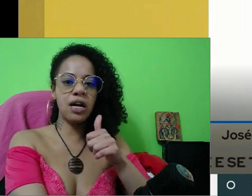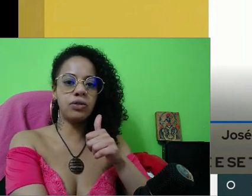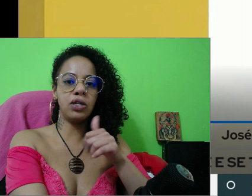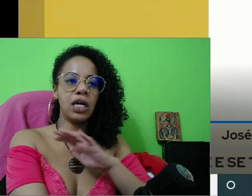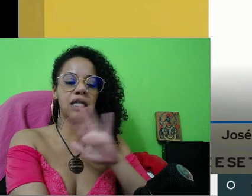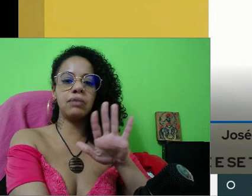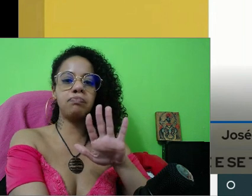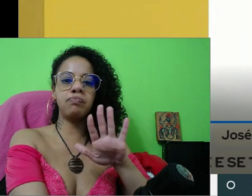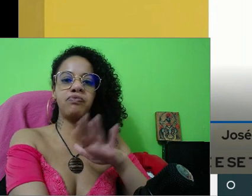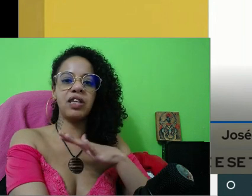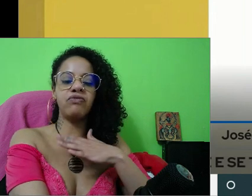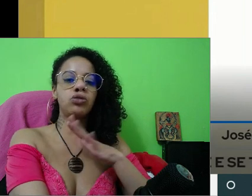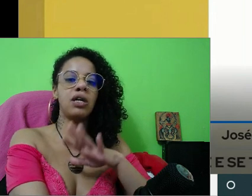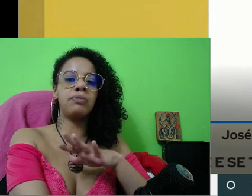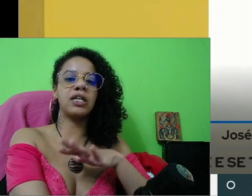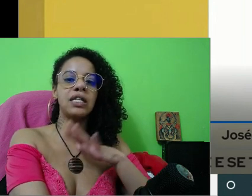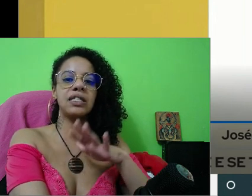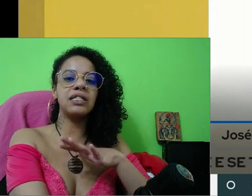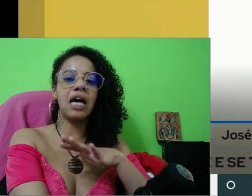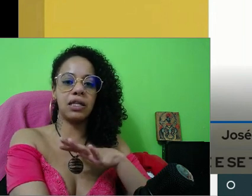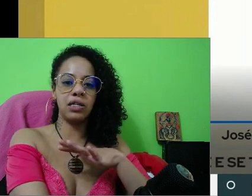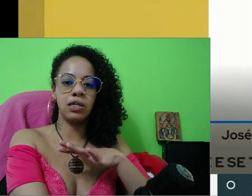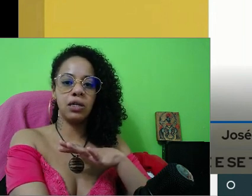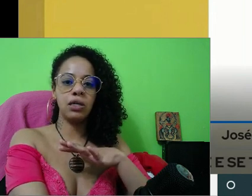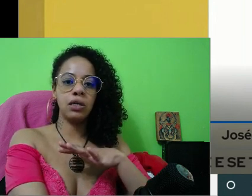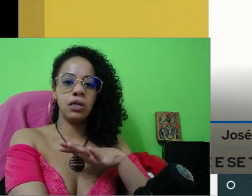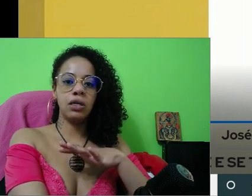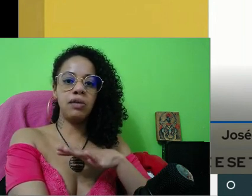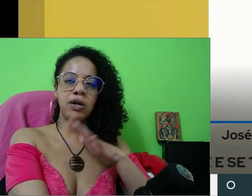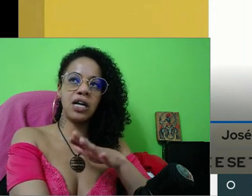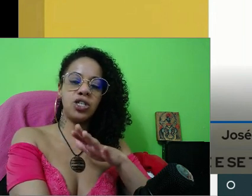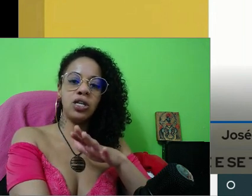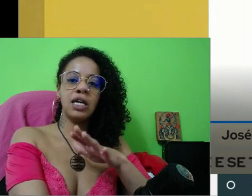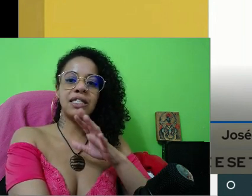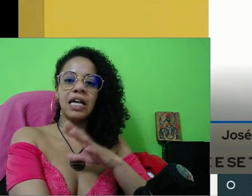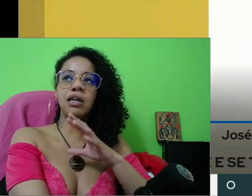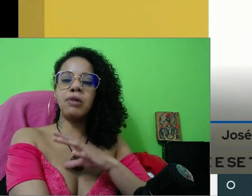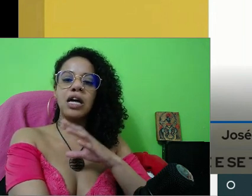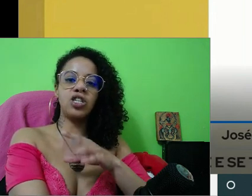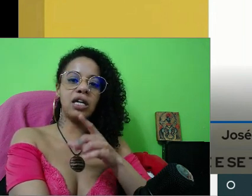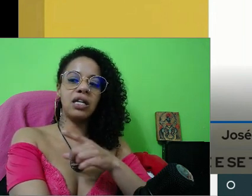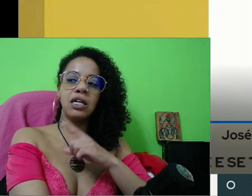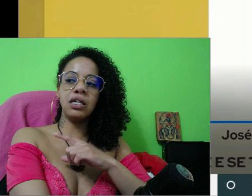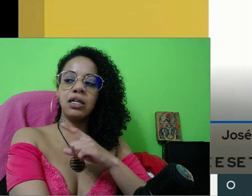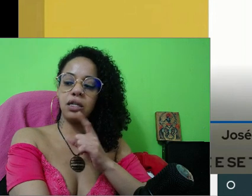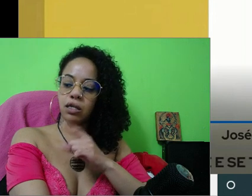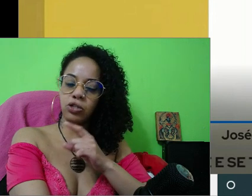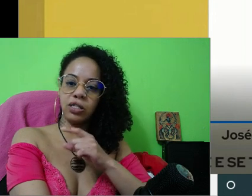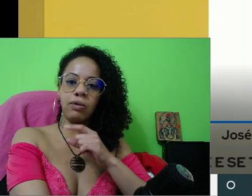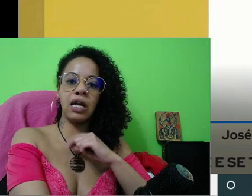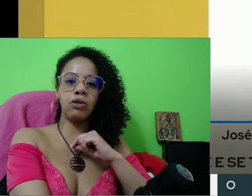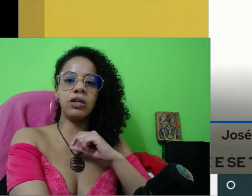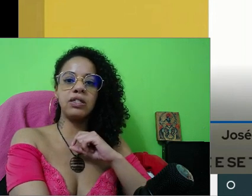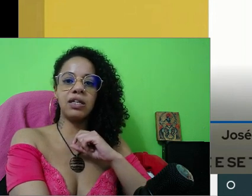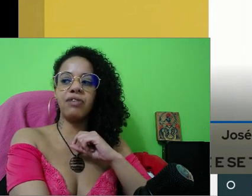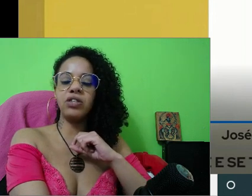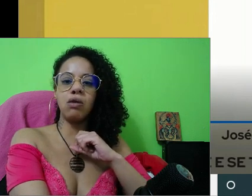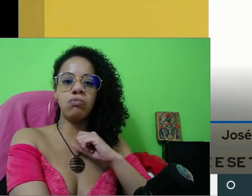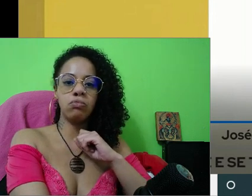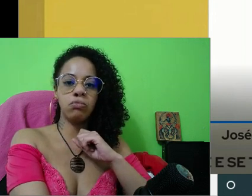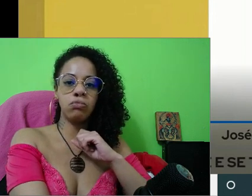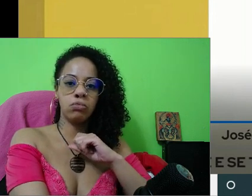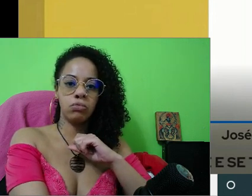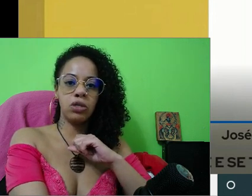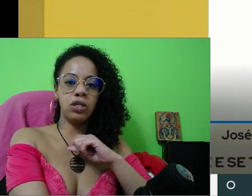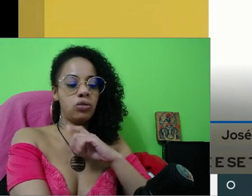tudo certo ninguém teve sua liberdade cessada liberdade sem liberdade é quem tá aí condição análoga